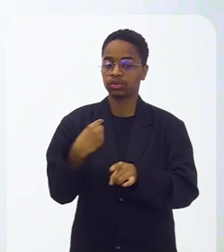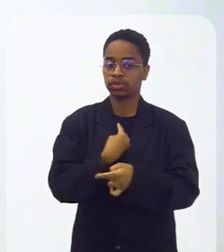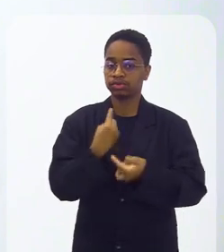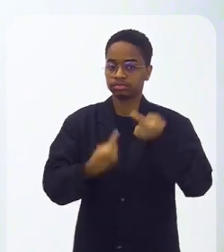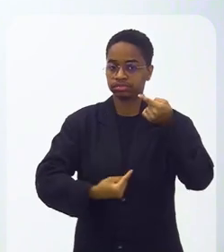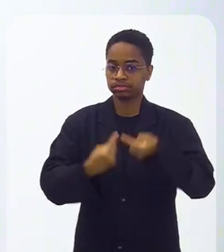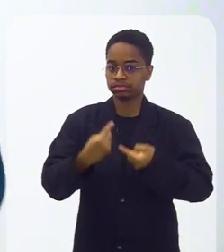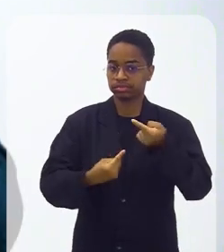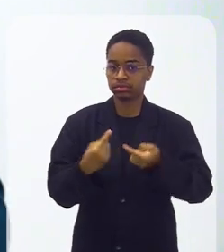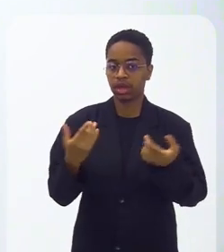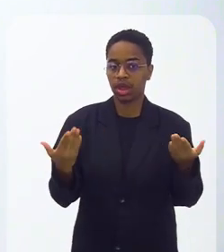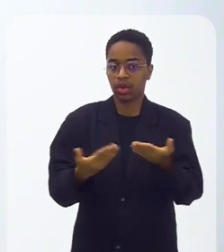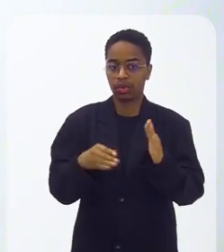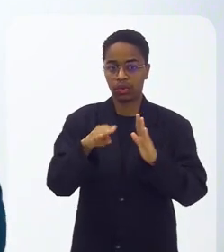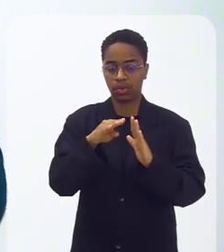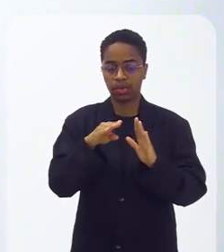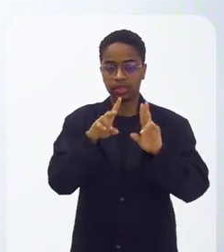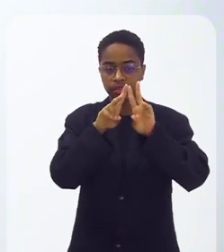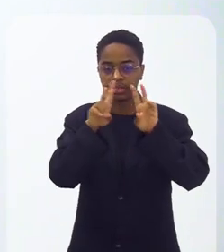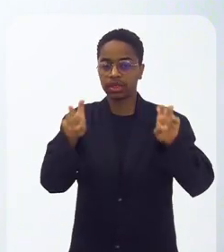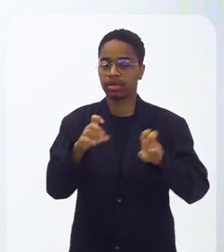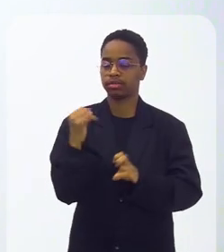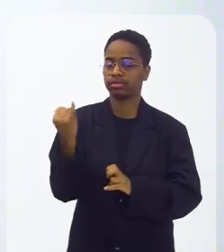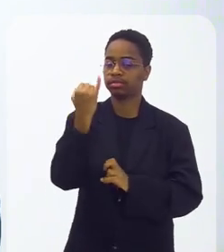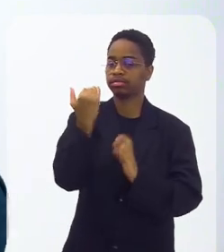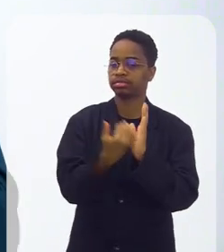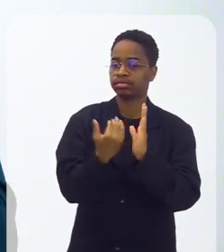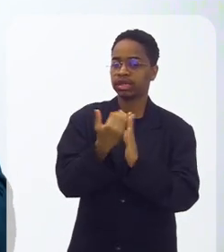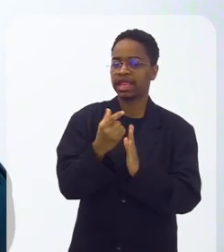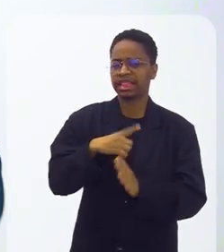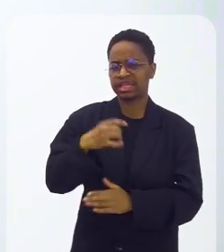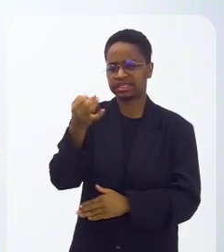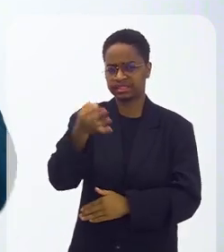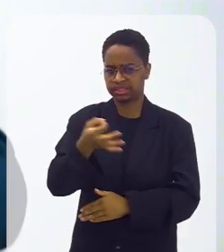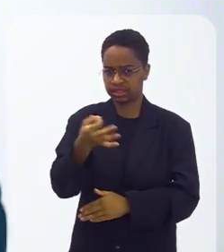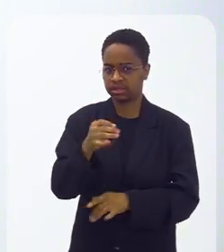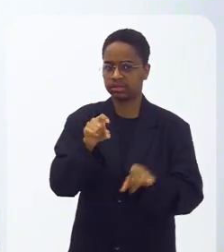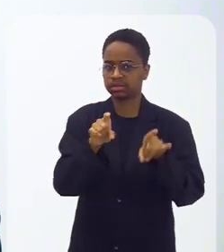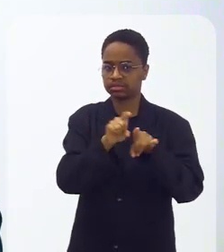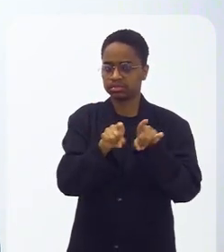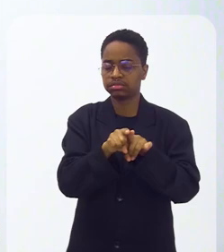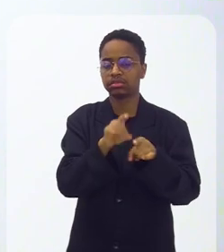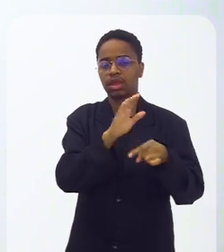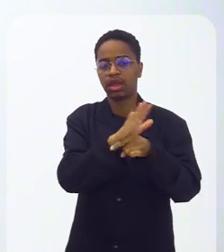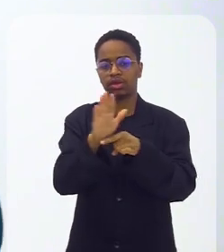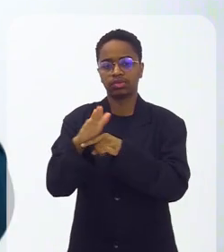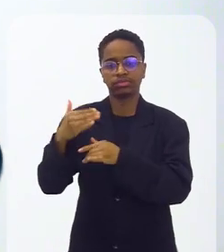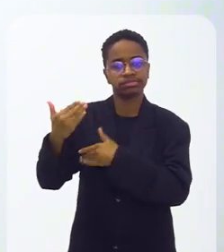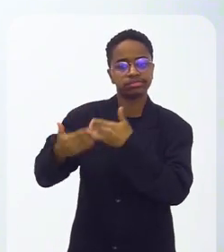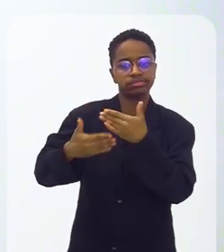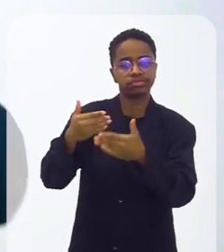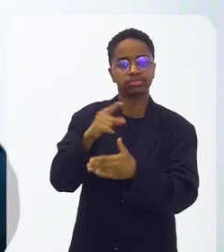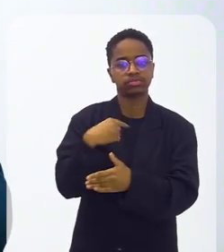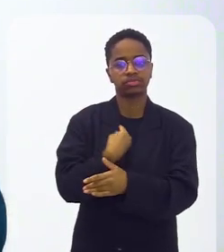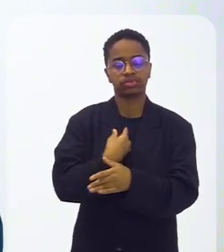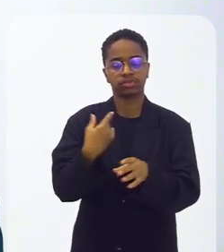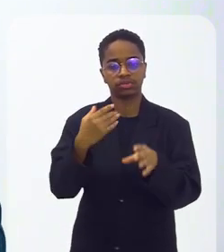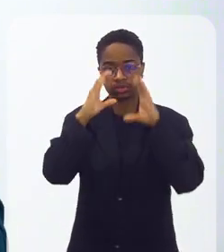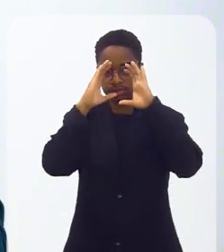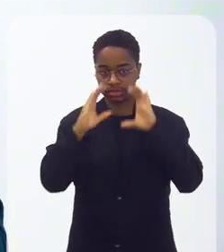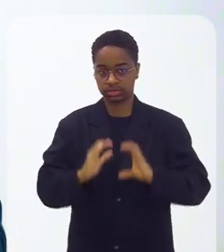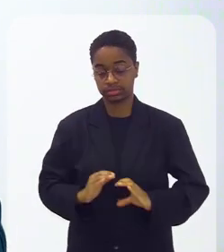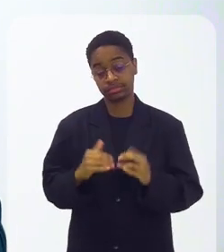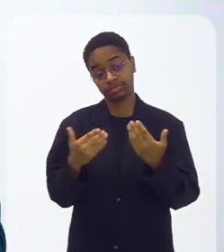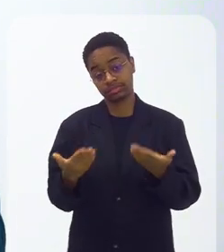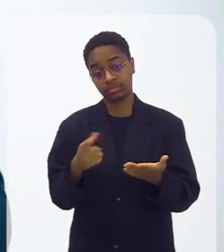estamos aqui debatendo esse programa, nesse programa um tema tão importante que eu tenho certeza que colabora para todo o desenvolvimento da